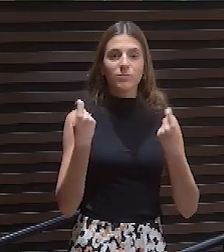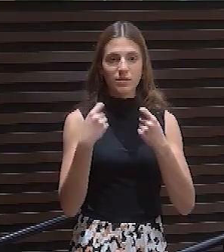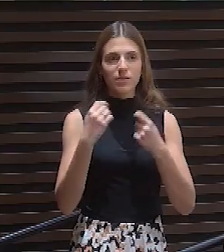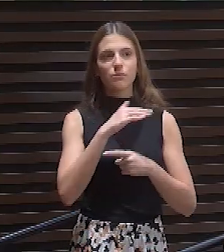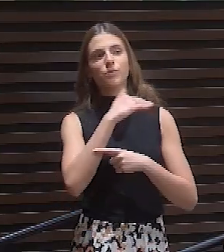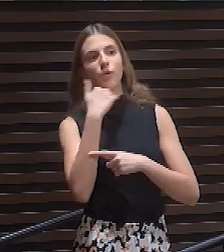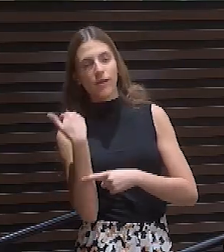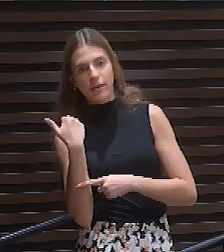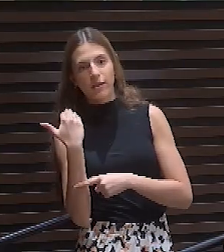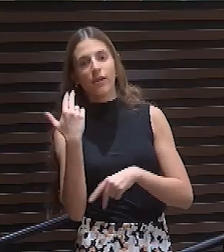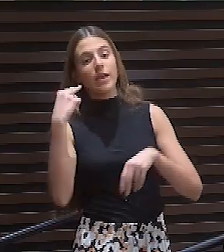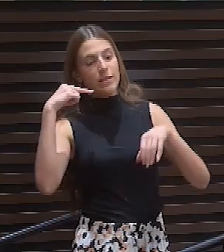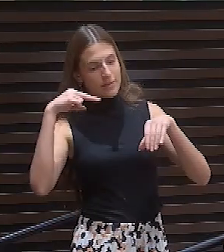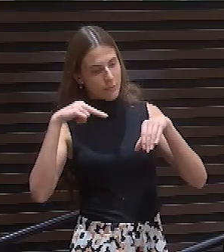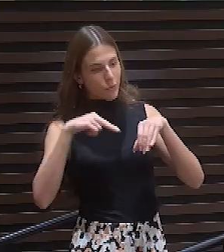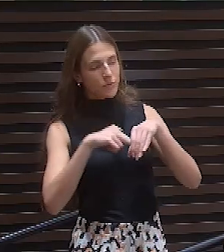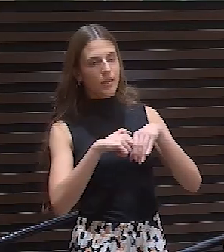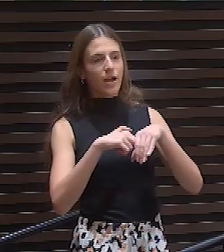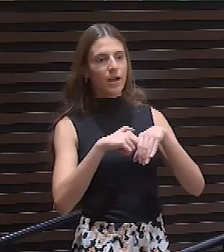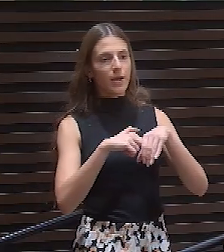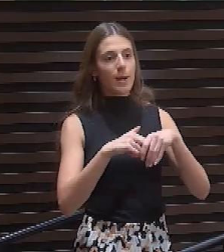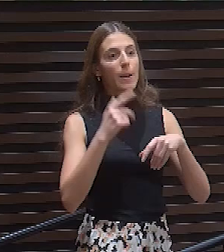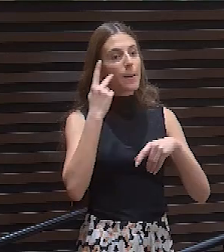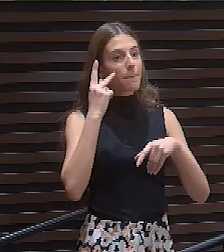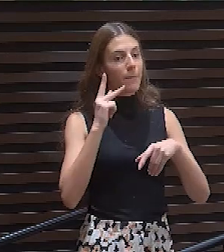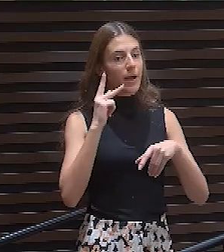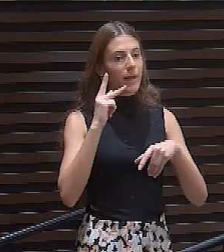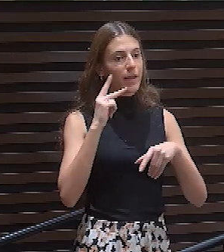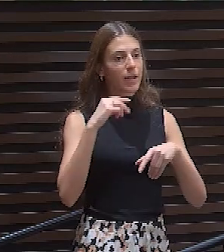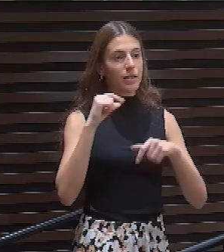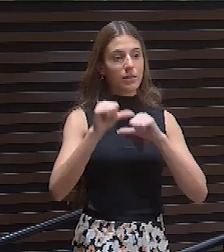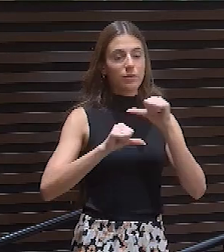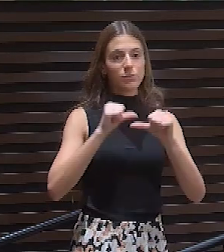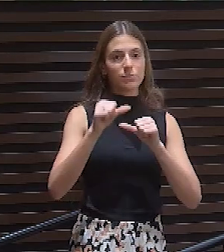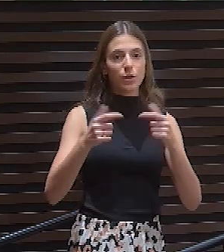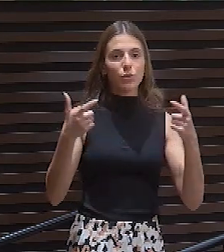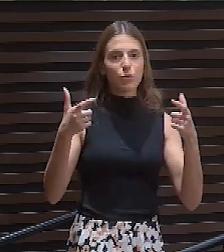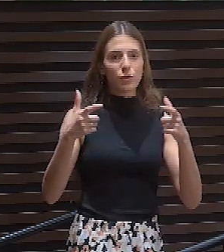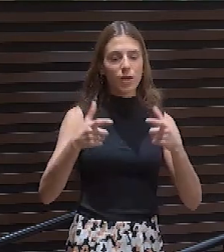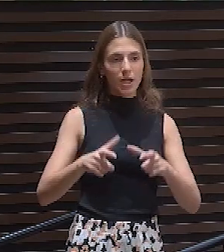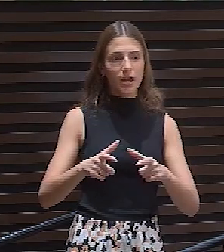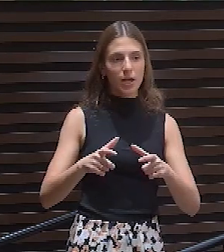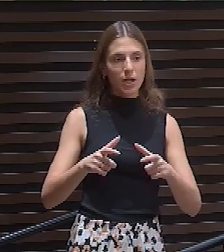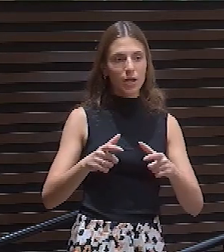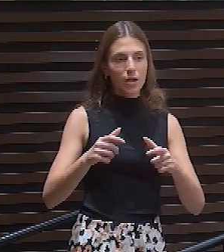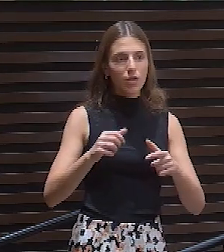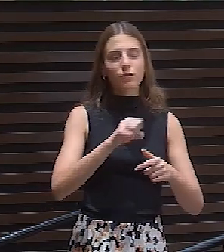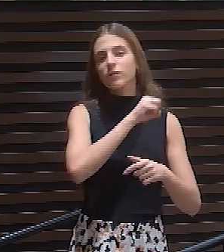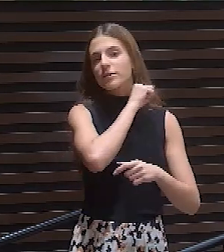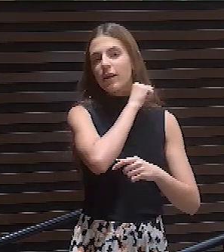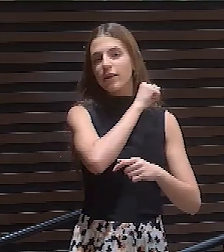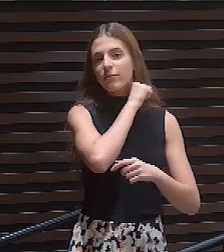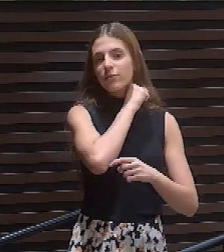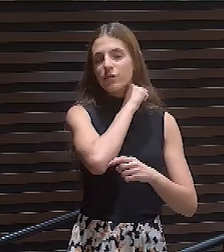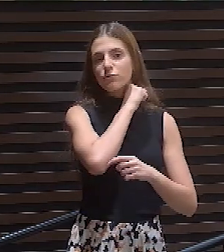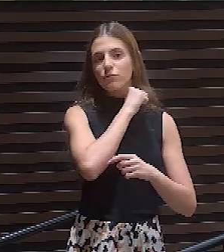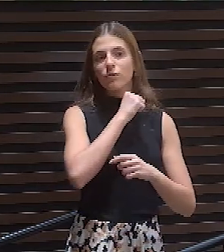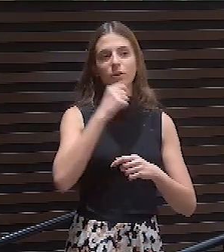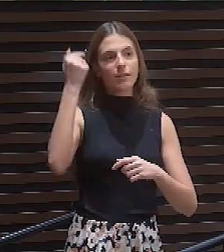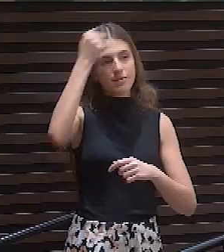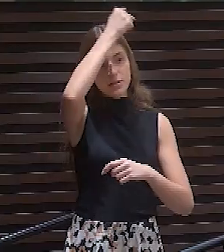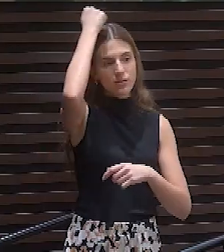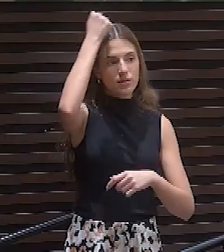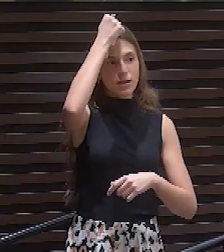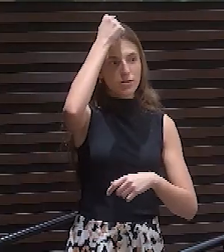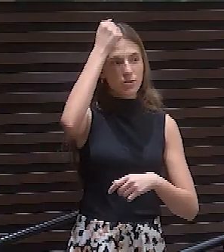sermos o lugar do holocausto da santidade. Porque aquilo lá fora ficou um